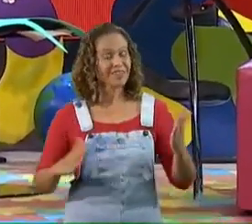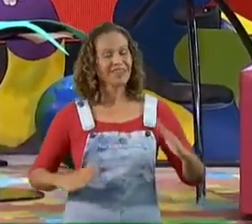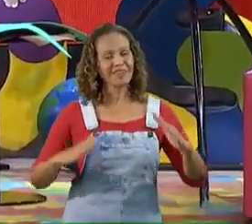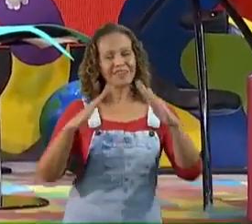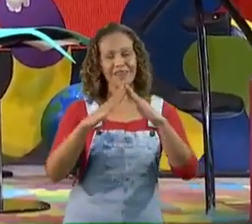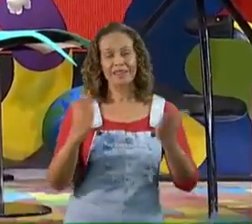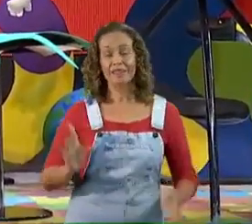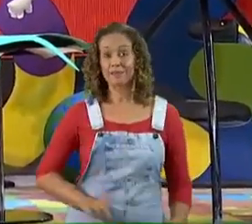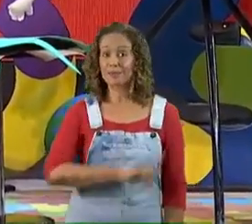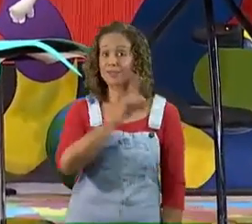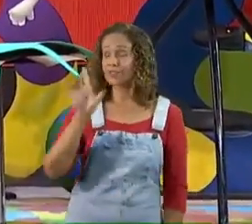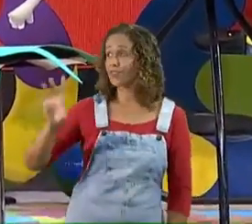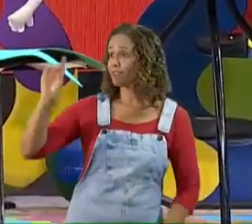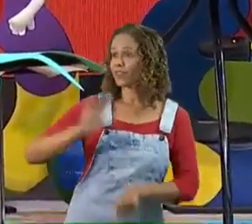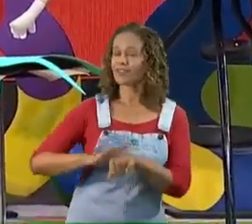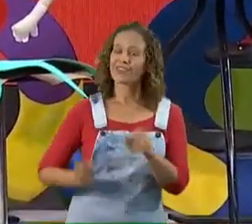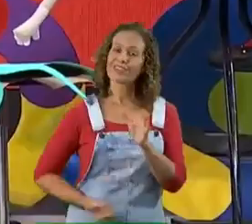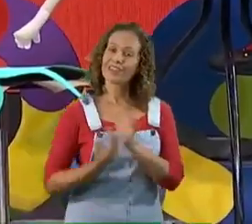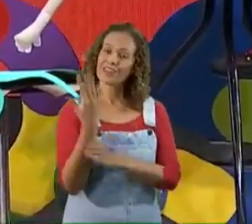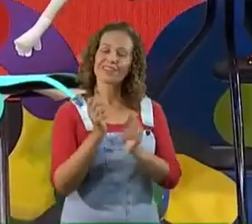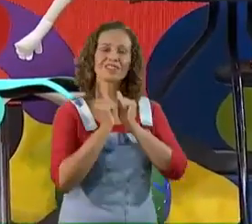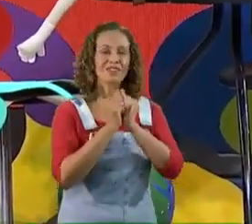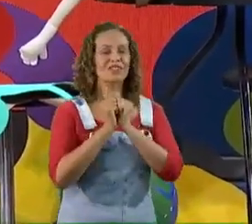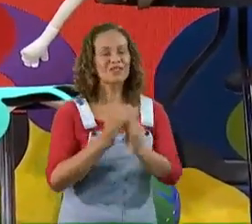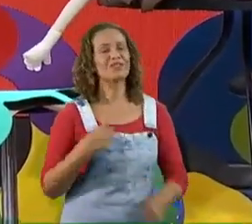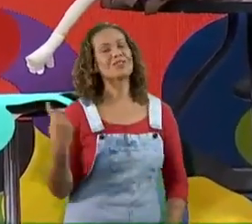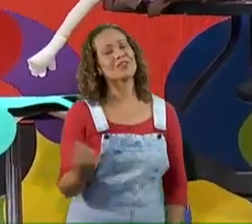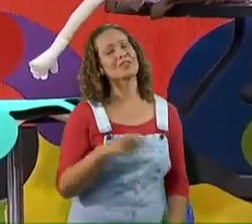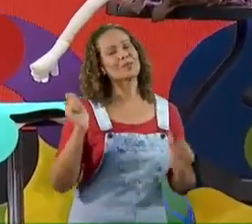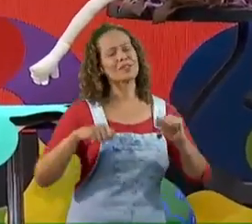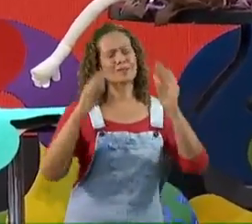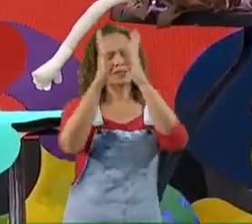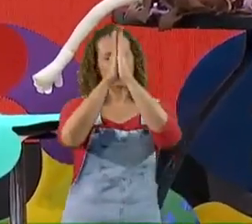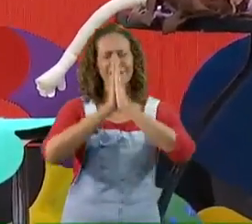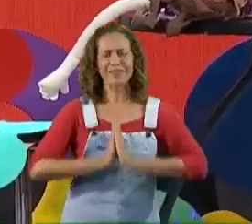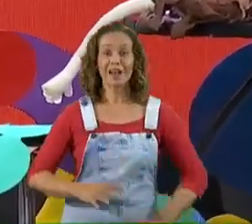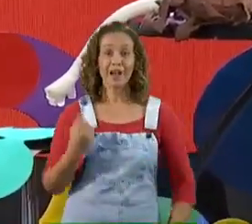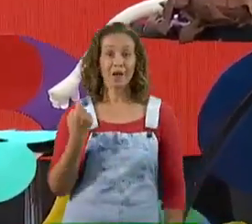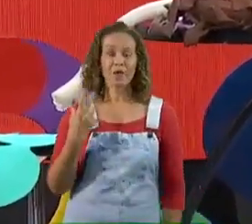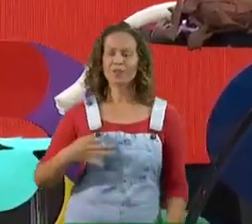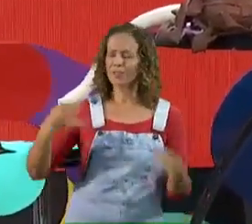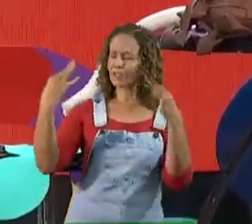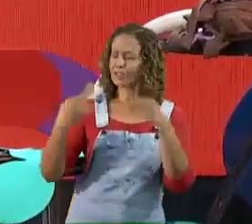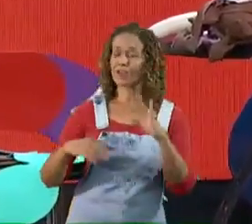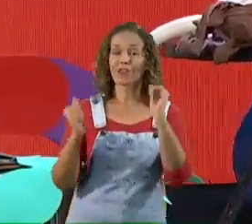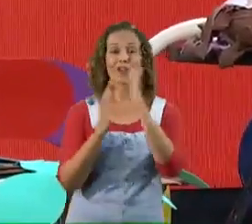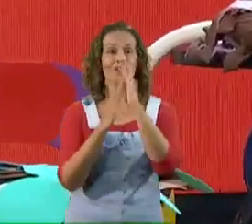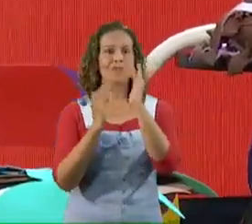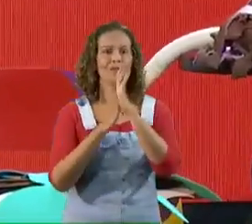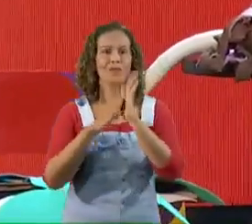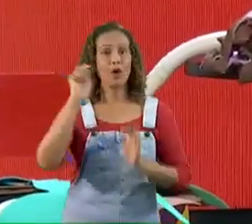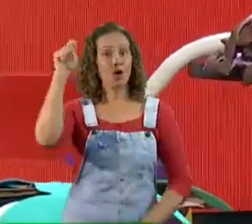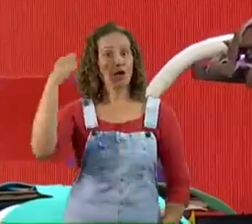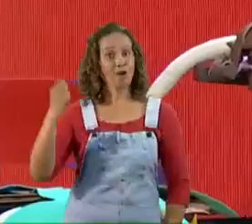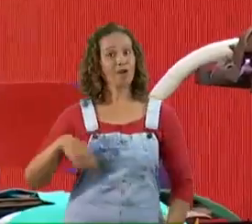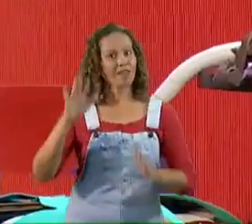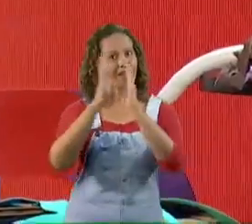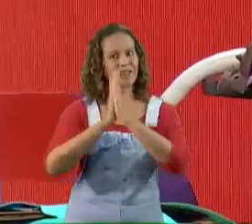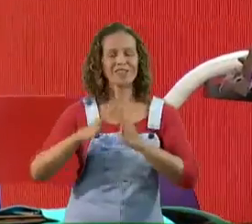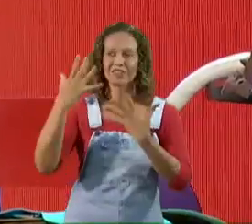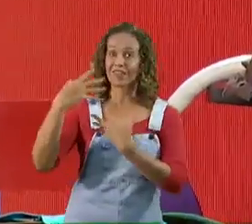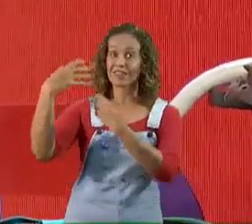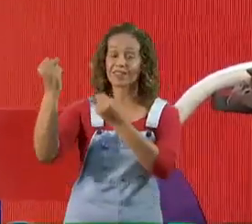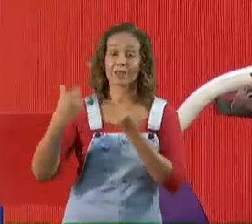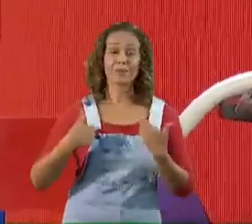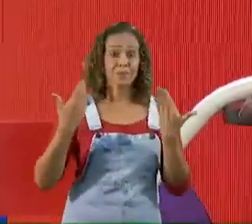é o dia que o Senhor fez para que juntos nós possamos adorar ao único que é digno de louvor, de honra e de adoração. Eu